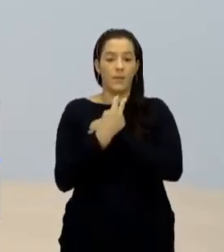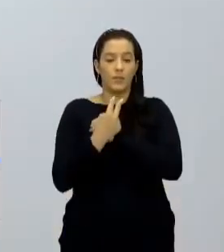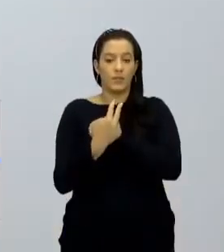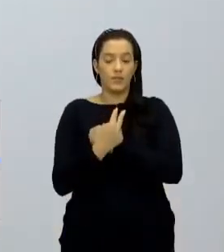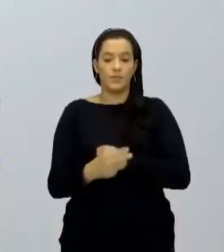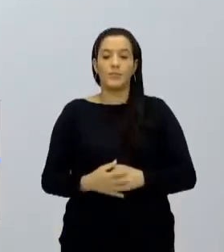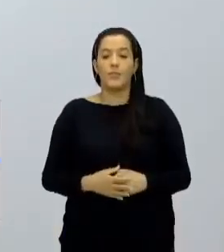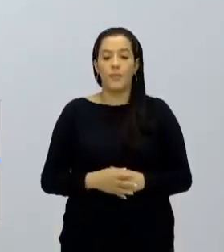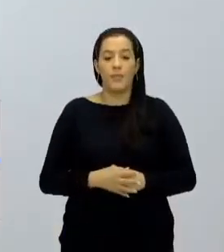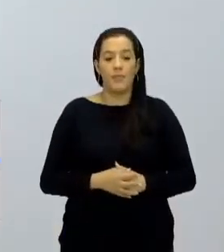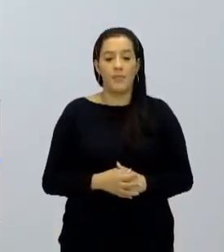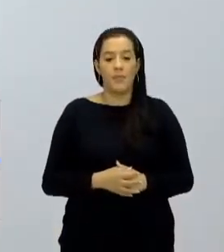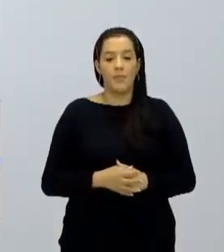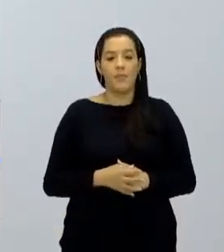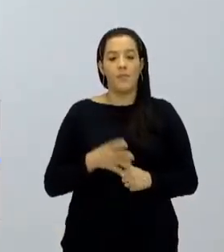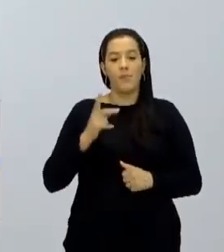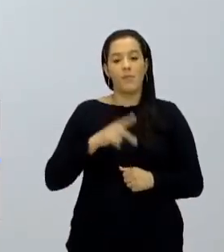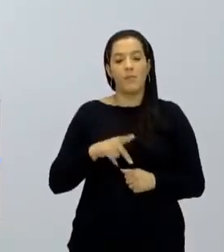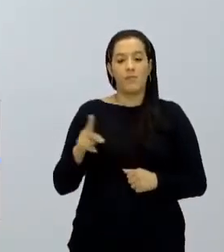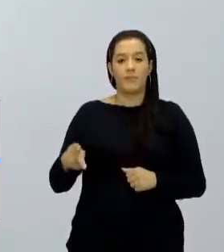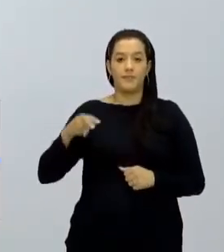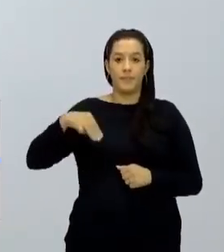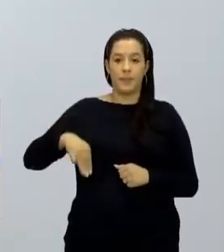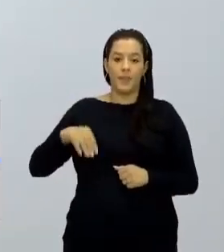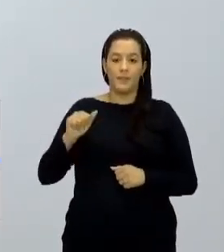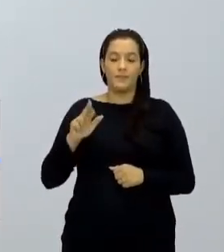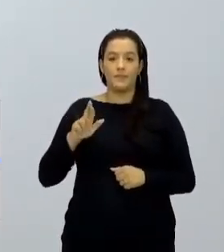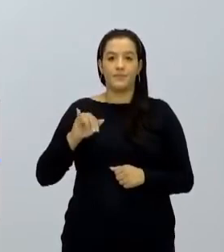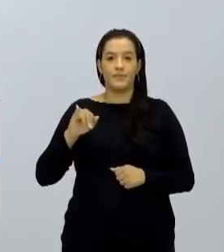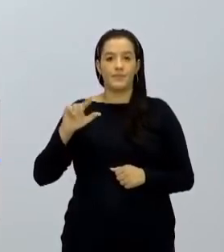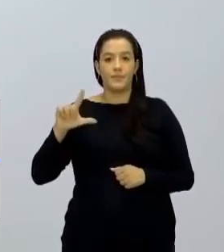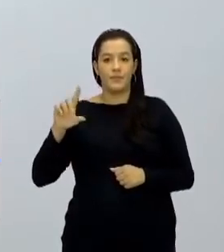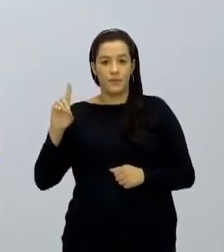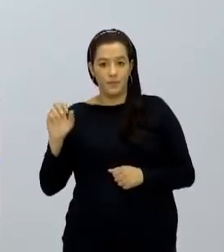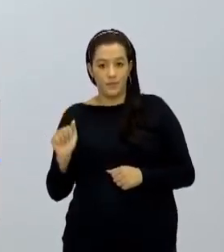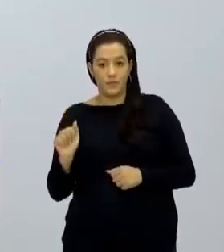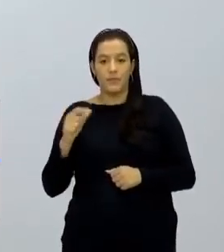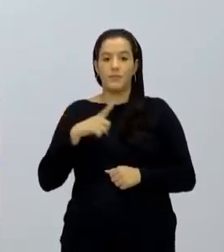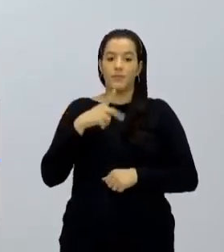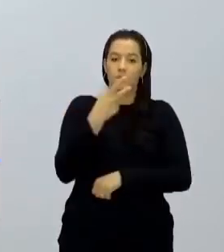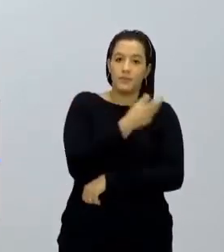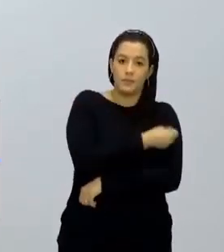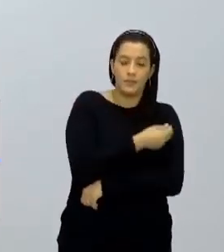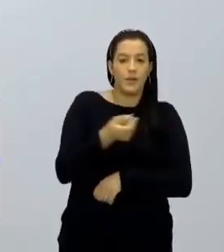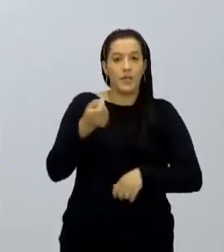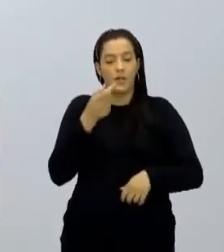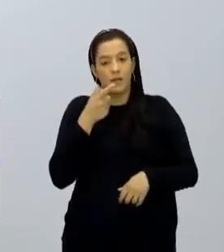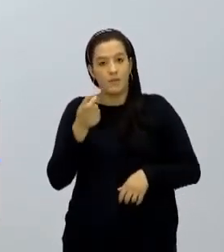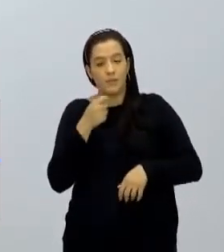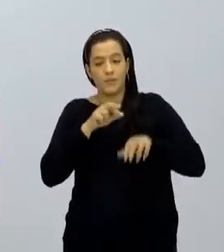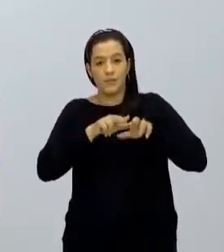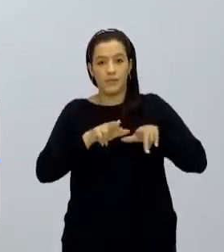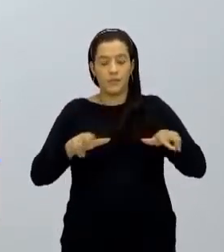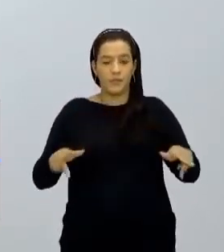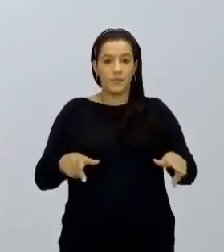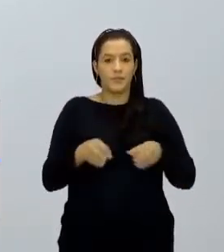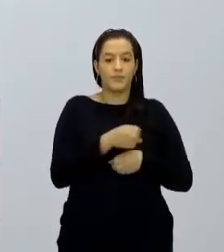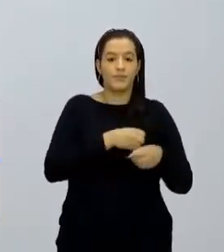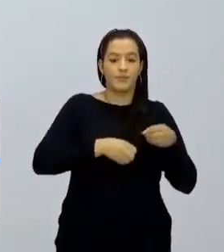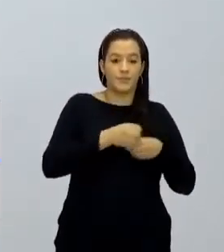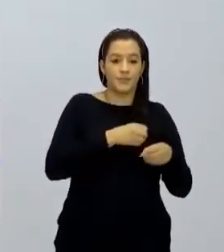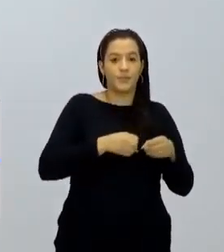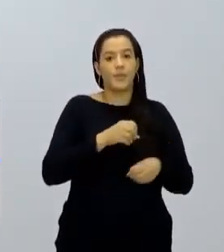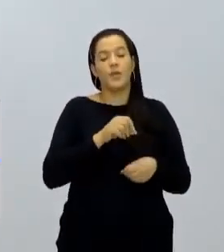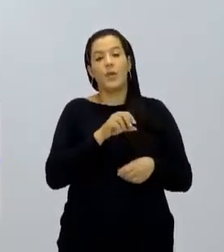pegar a carona aqui da professora Marilda, colocou assim: vacinas são medicamentos constituídos por micro-organismos mortos